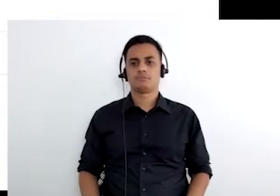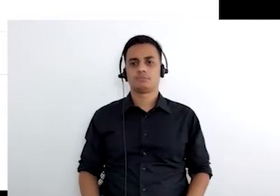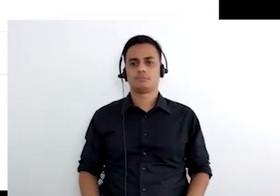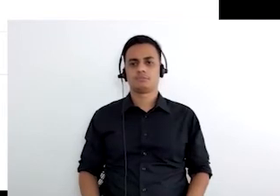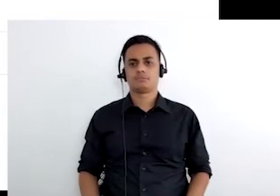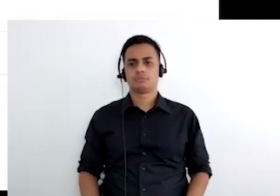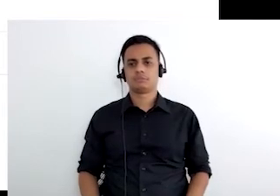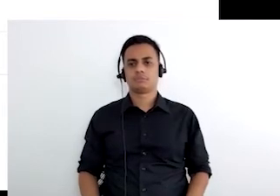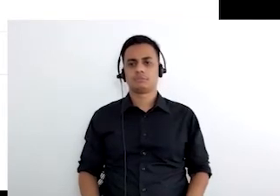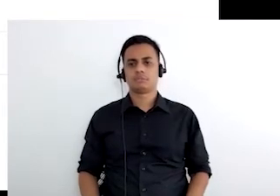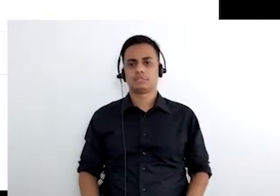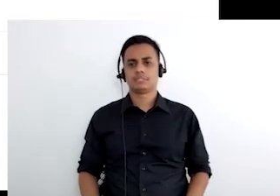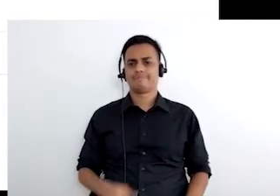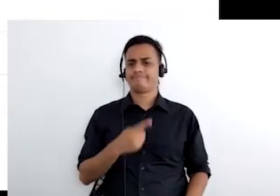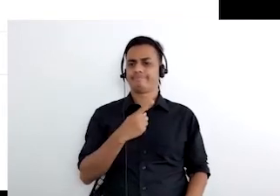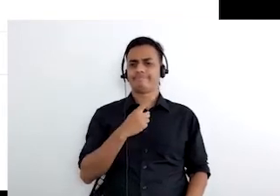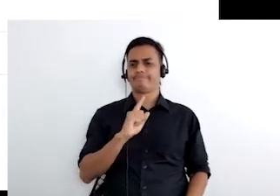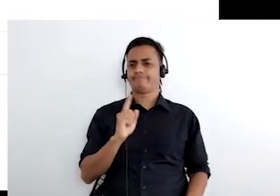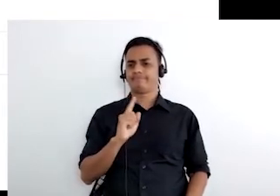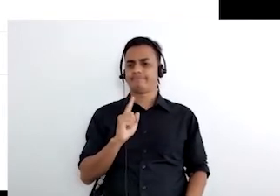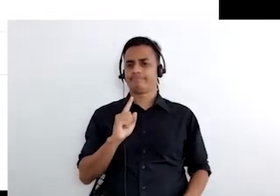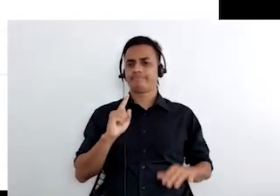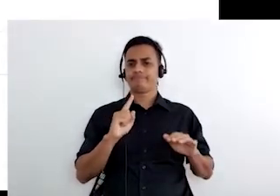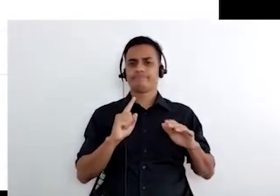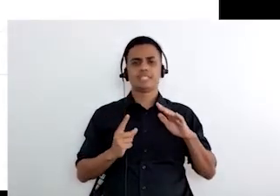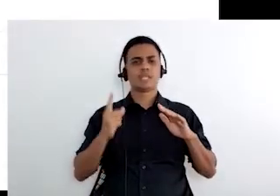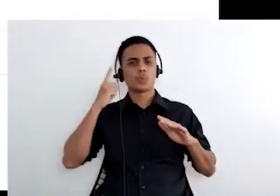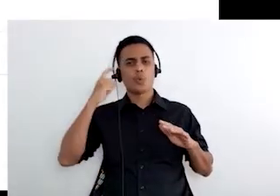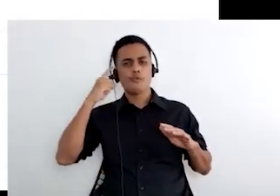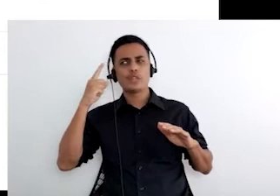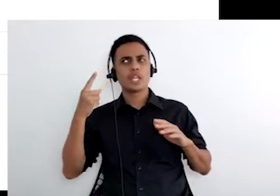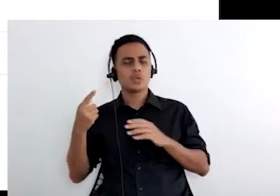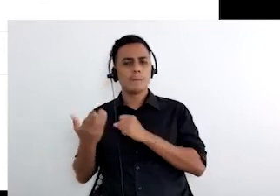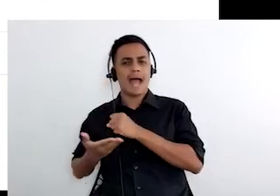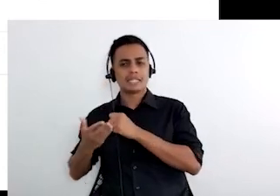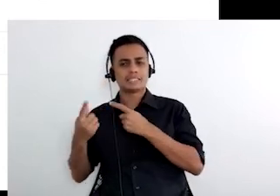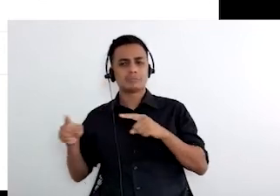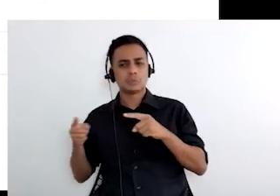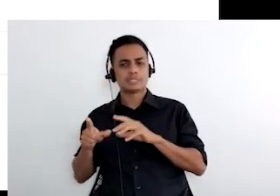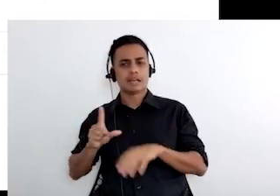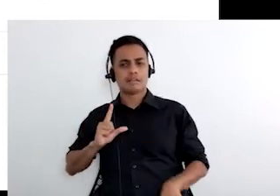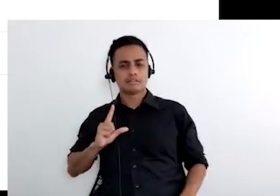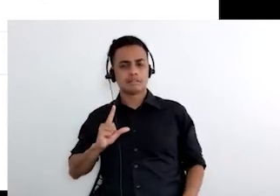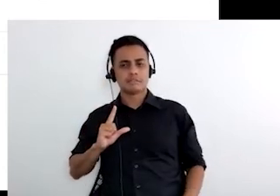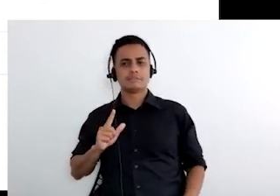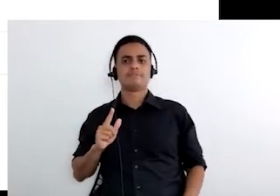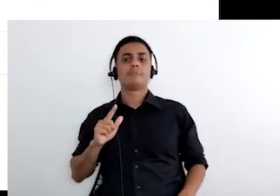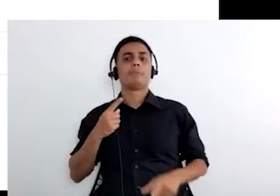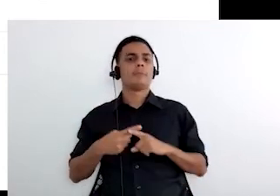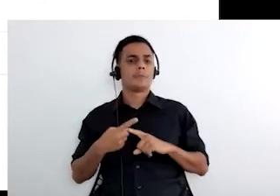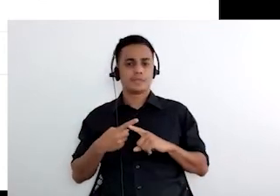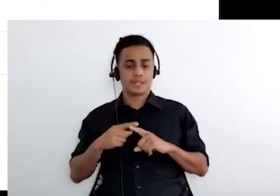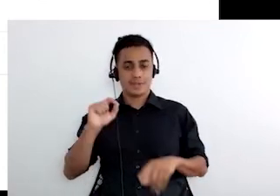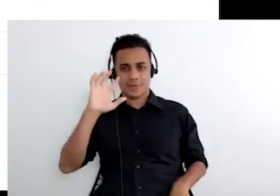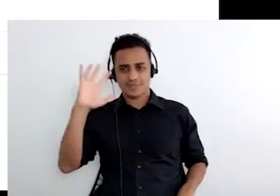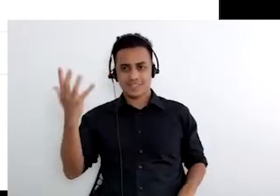Eu não estou ouvindo a harmonia. O que acontece, nesse caso, é que o programa entrou